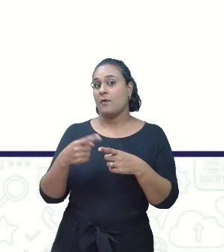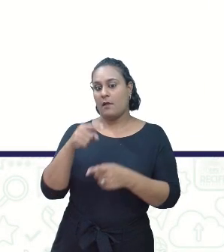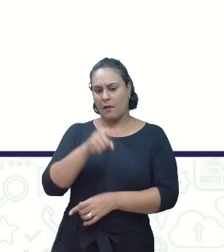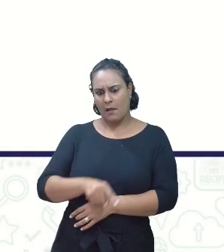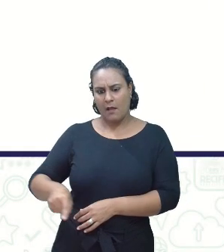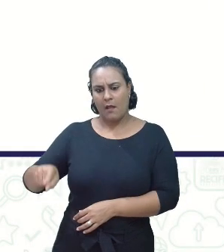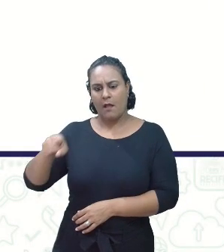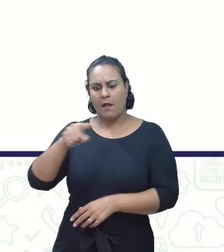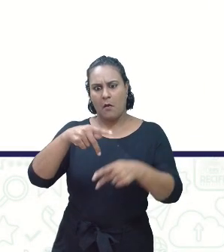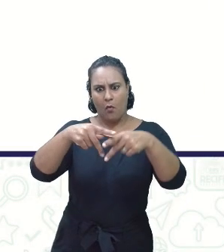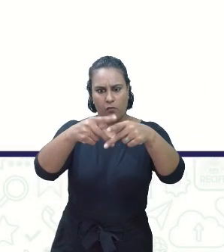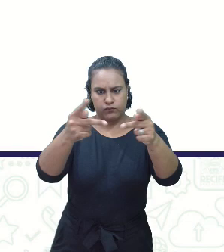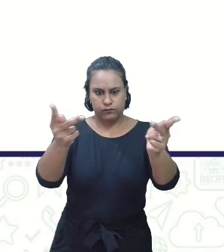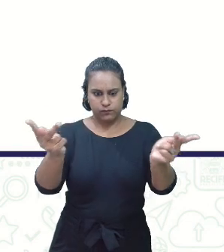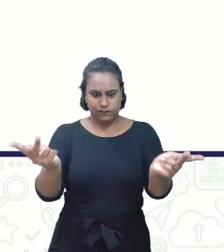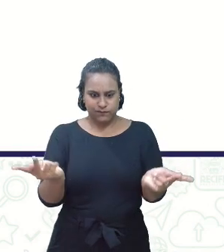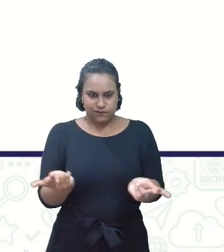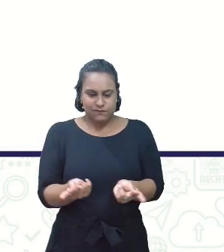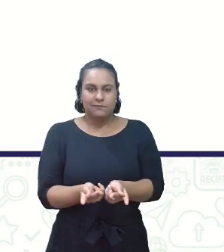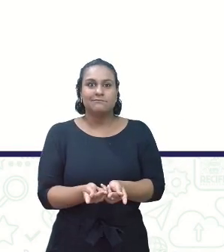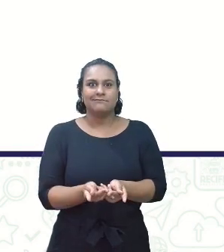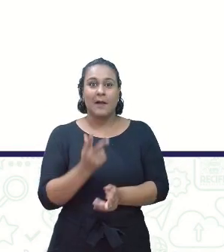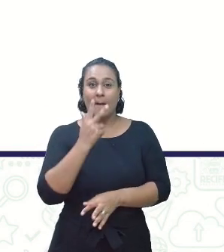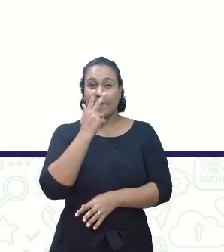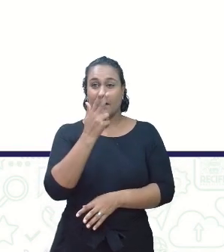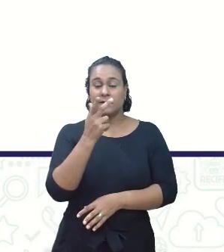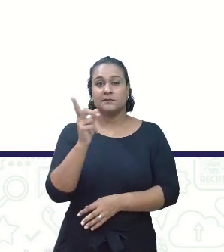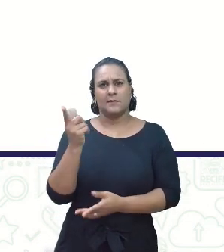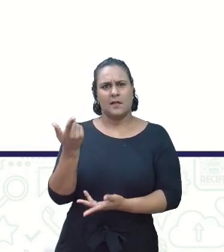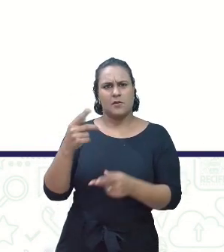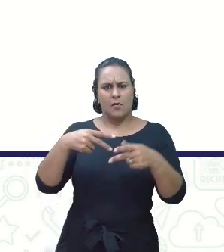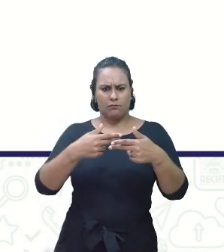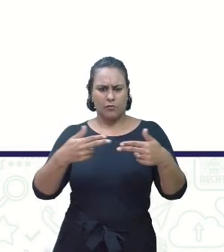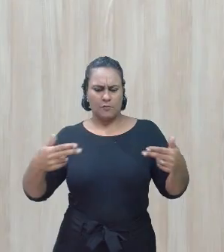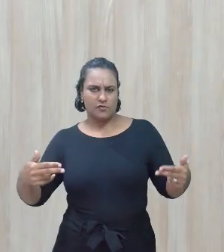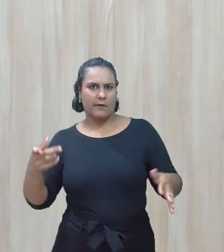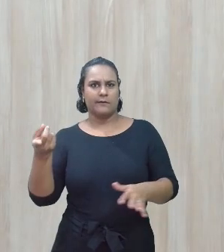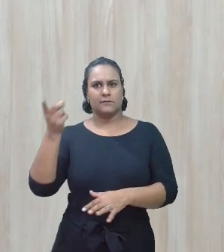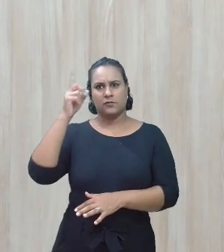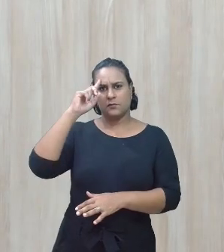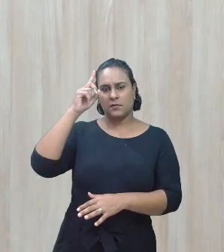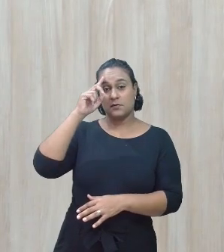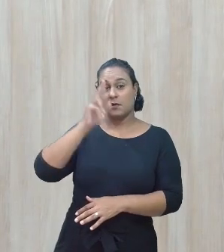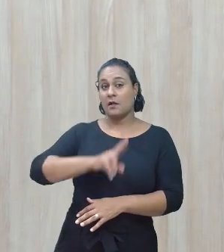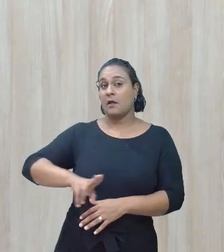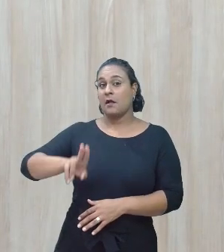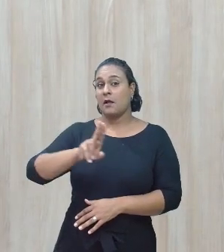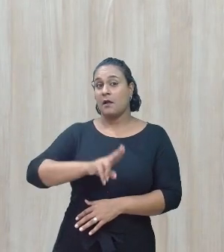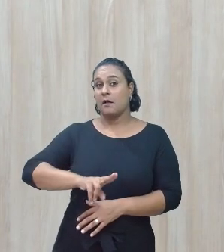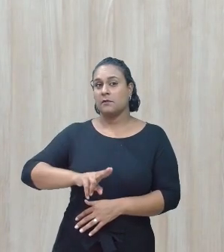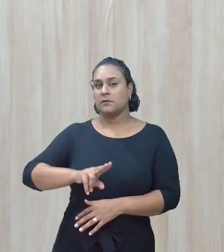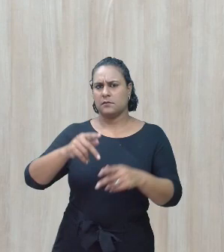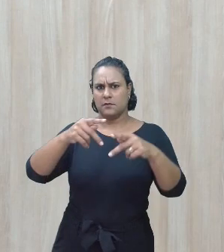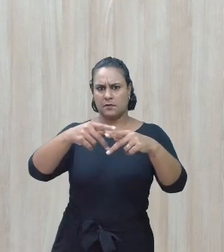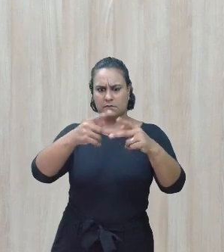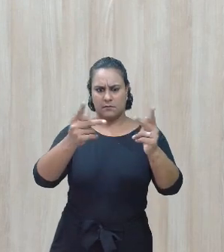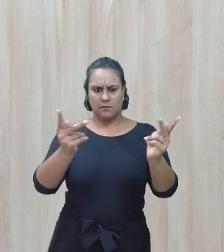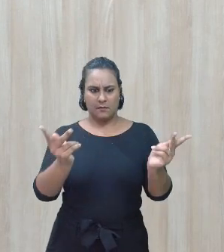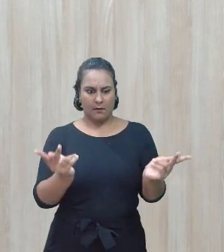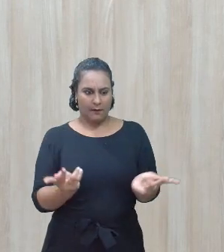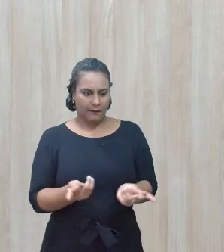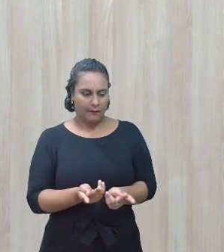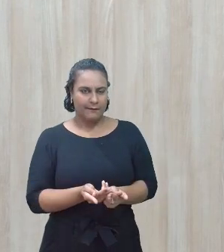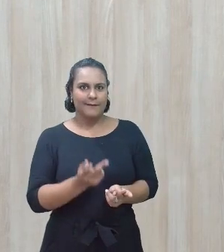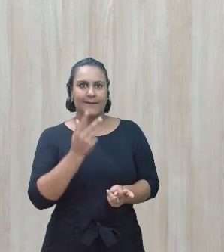que parece ser fatiado e um objeto do nosso dia a dia que a gente utiliza bastante com esse formato é a